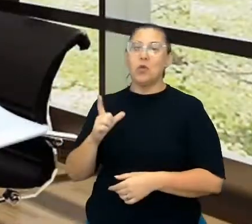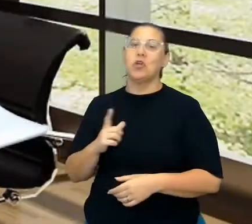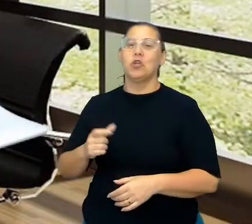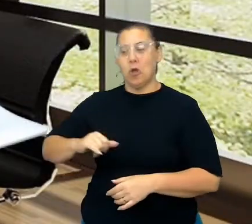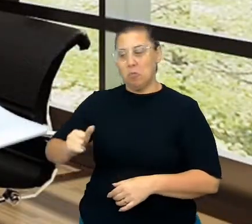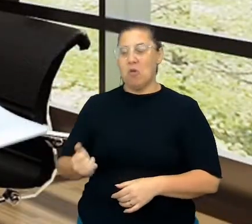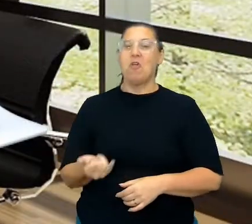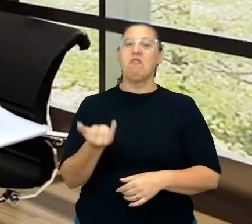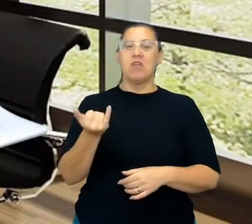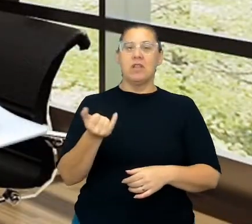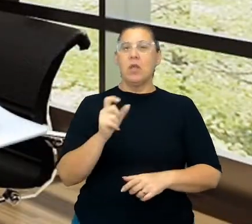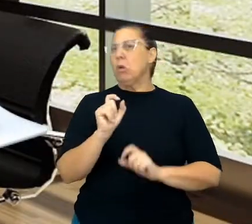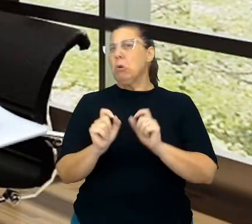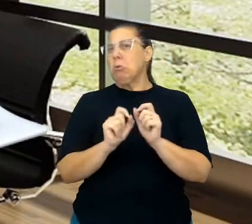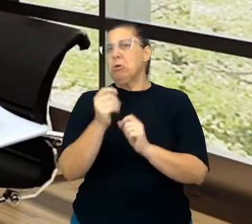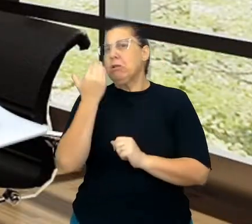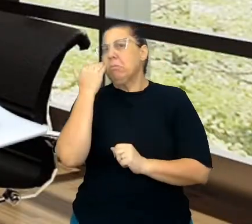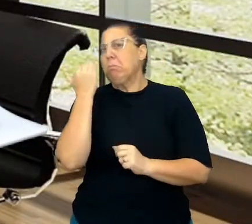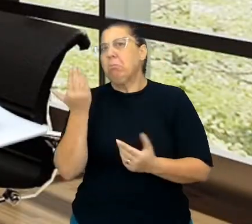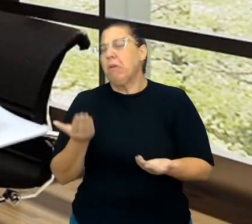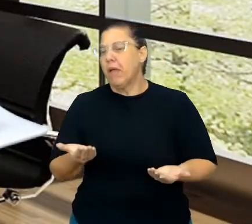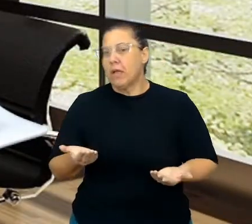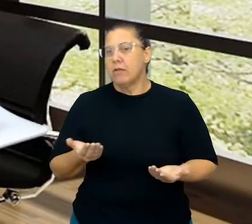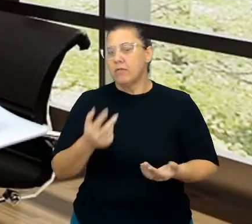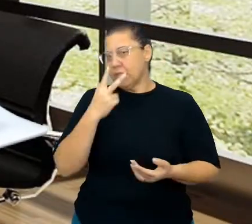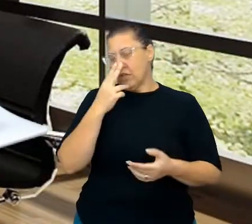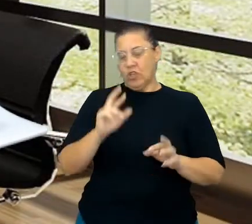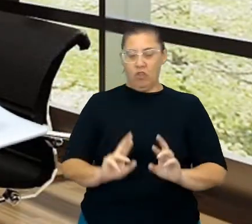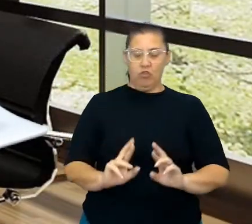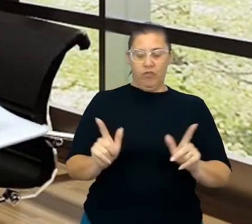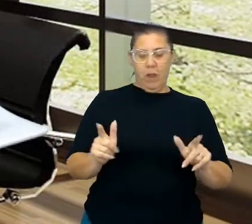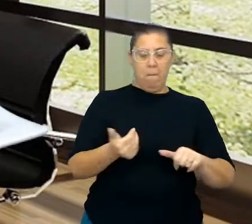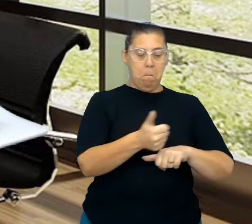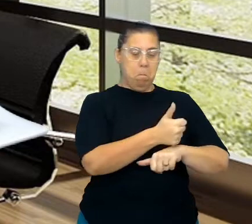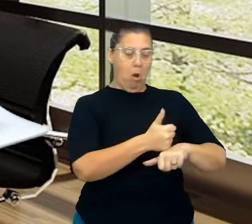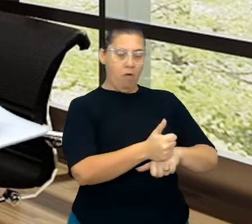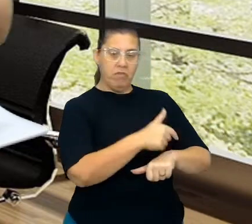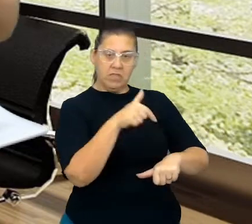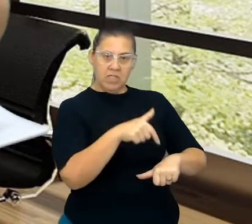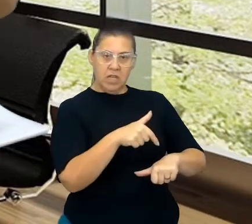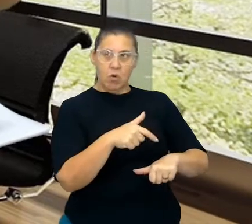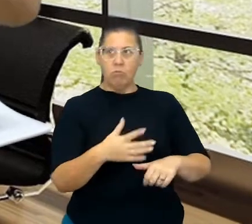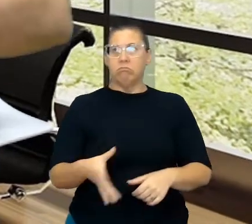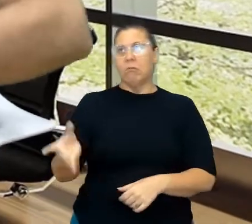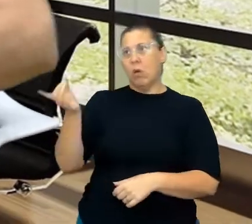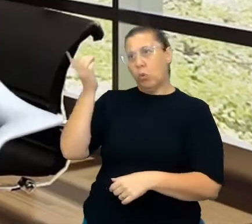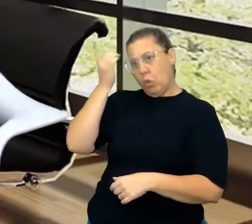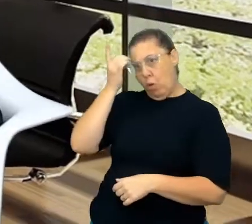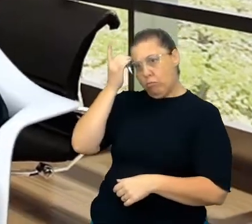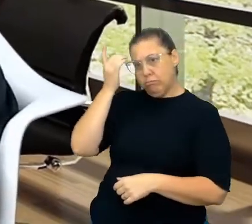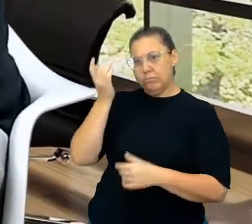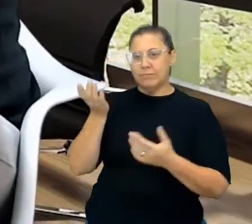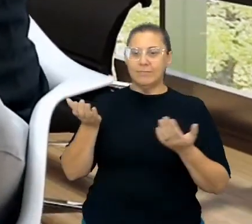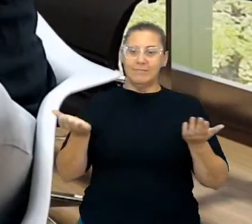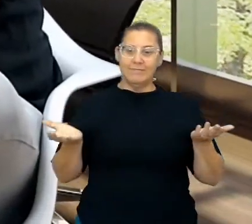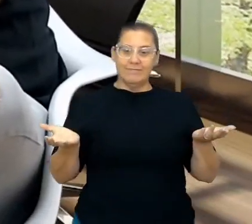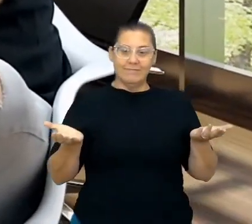proveito e honra. O que a gente entende aí? Você acha que é diferente, Júlia, profissão de uma vocação para o cargo?